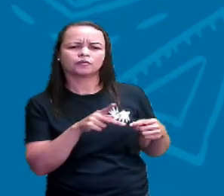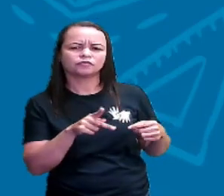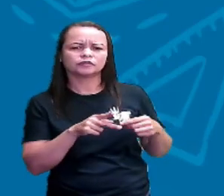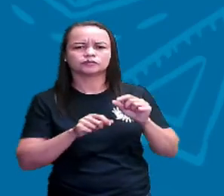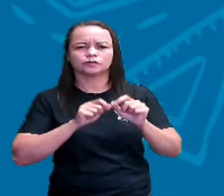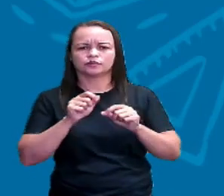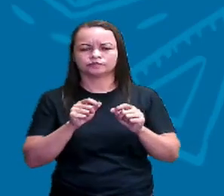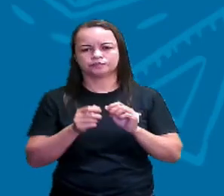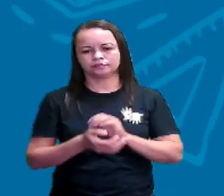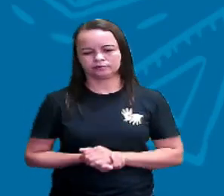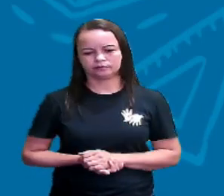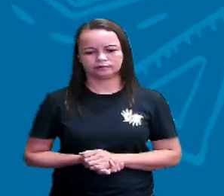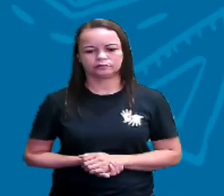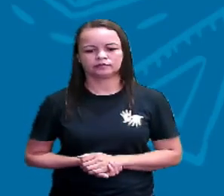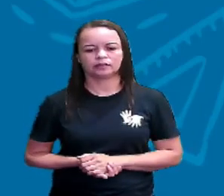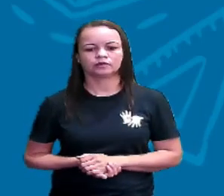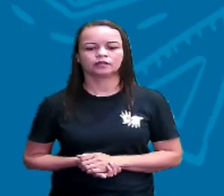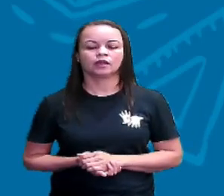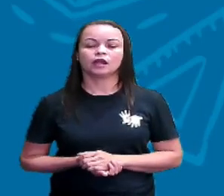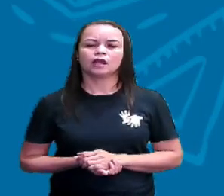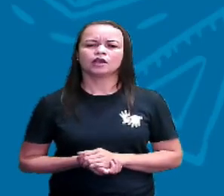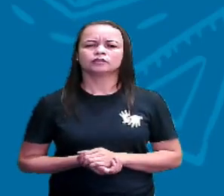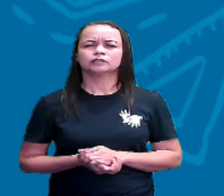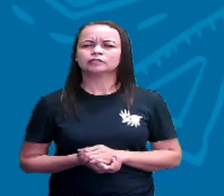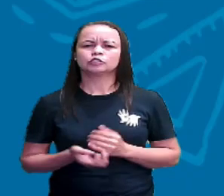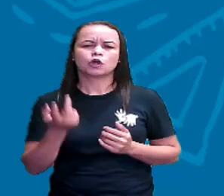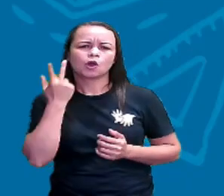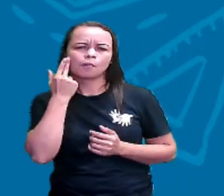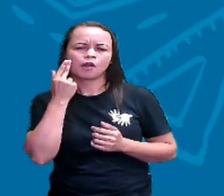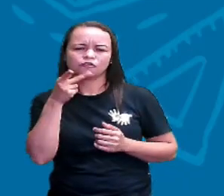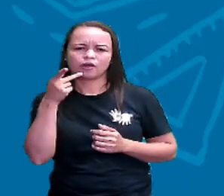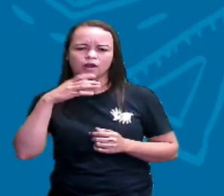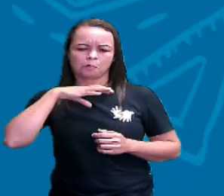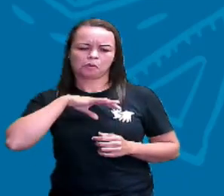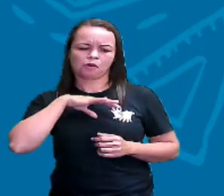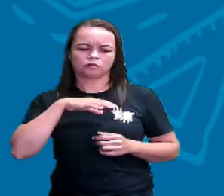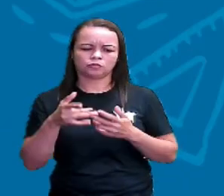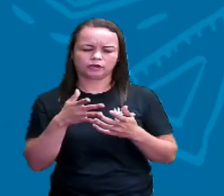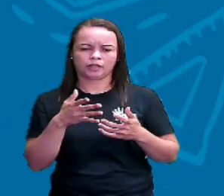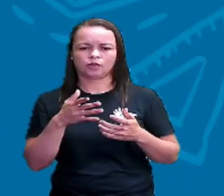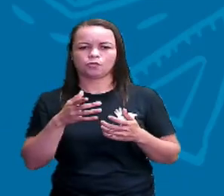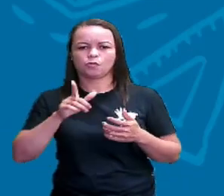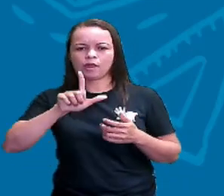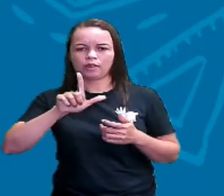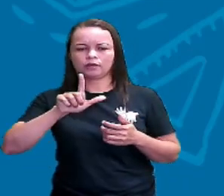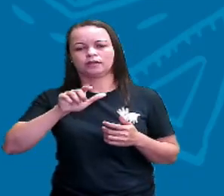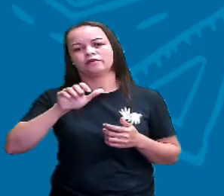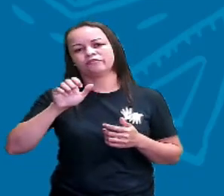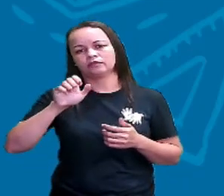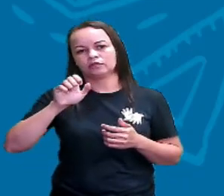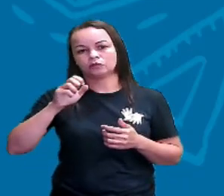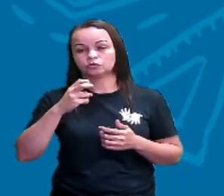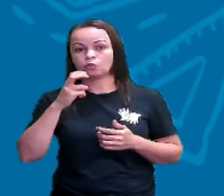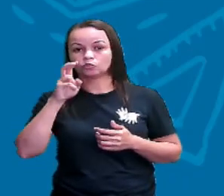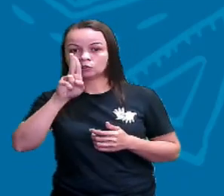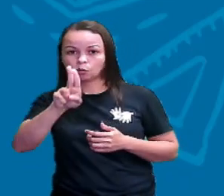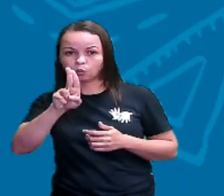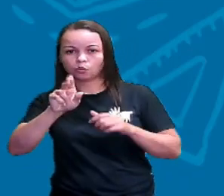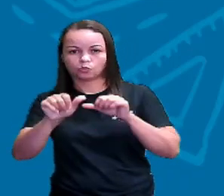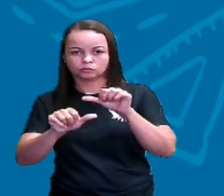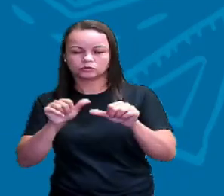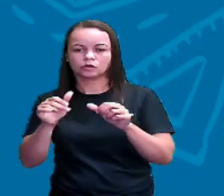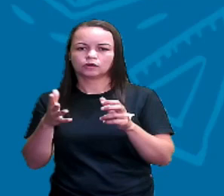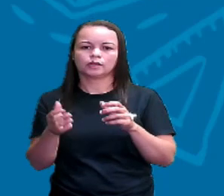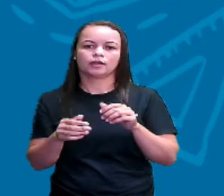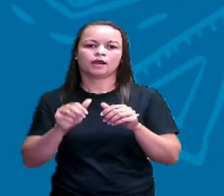assim? Geralmente quando a gente fala em português, o nosso L sai com som de U, abril, certo? Em